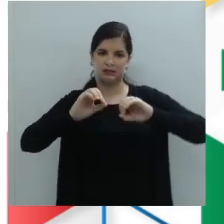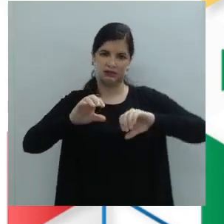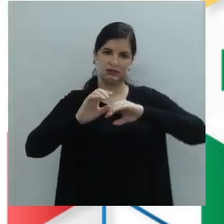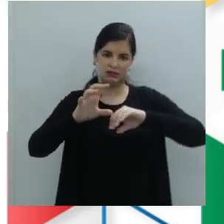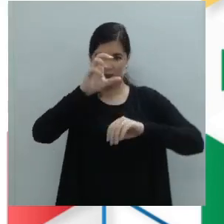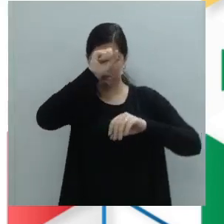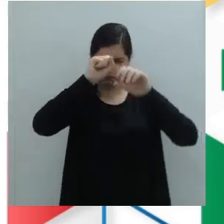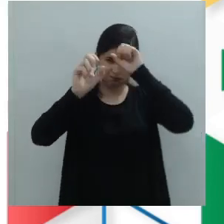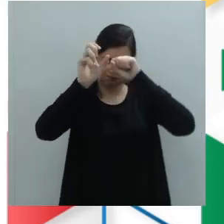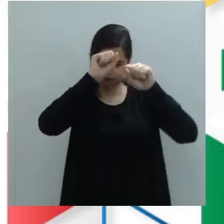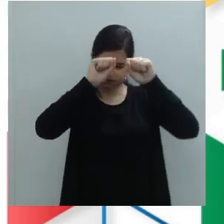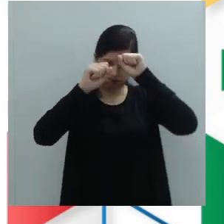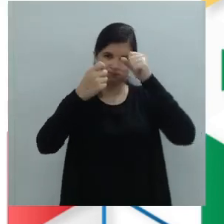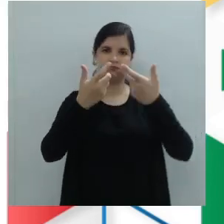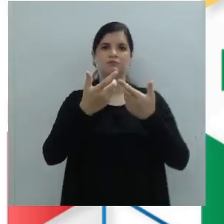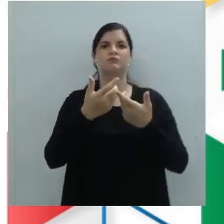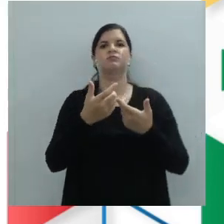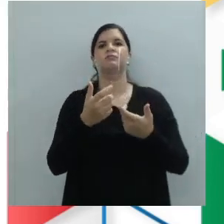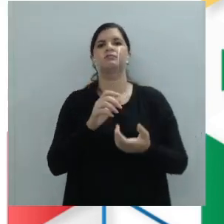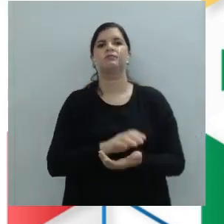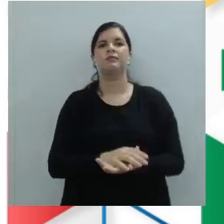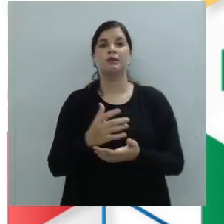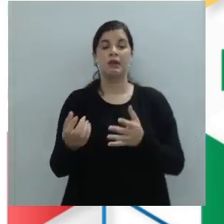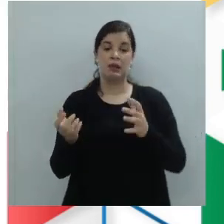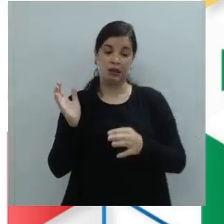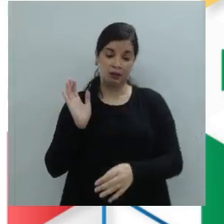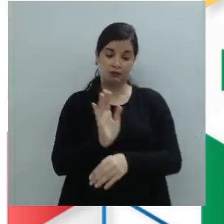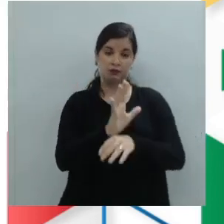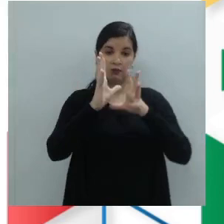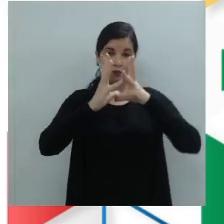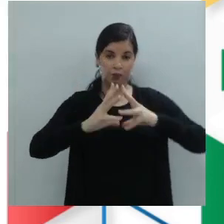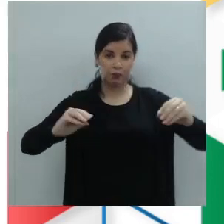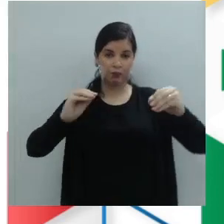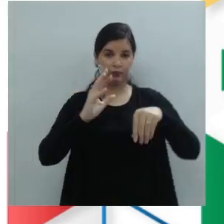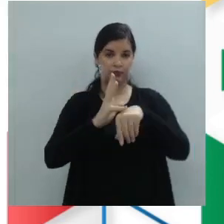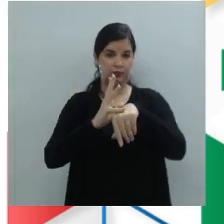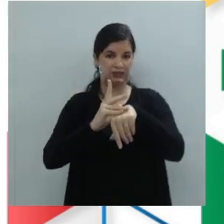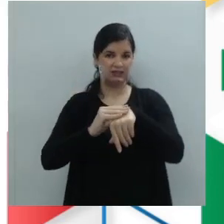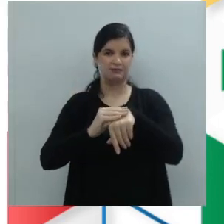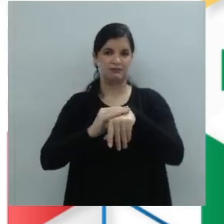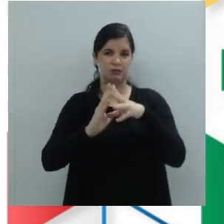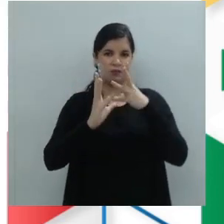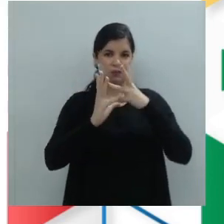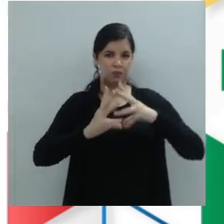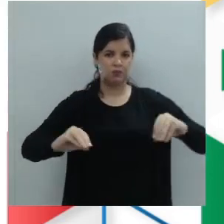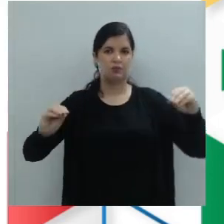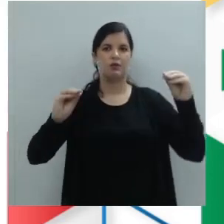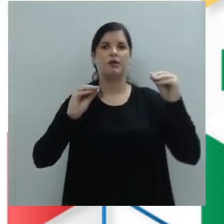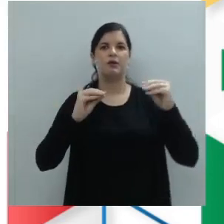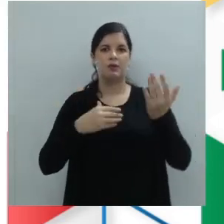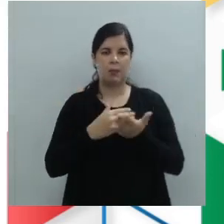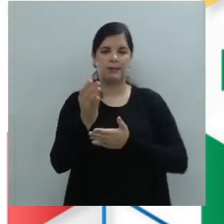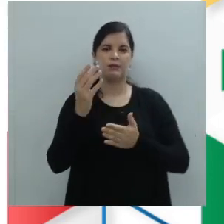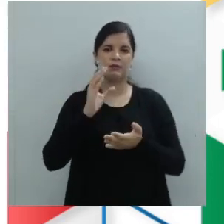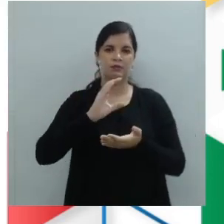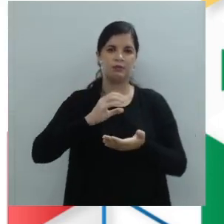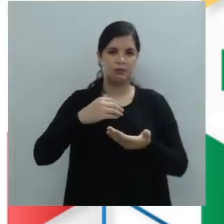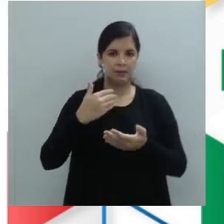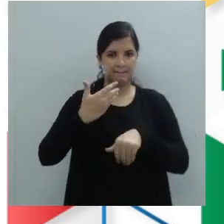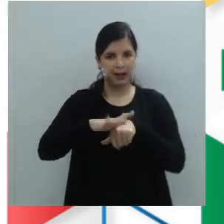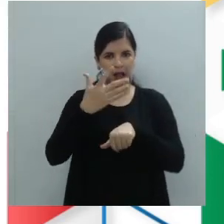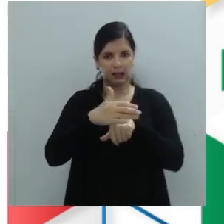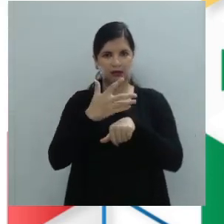seus mestres árabes, que o teriam curado de uma doença, iniciando o conhecimento de práticas